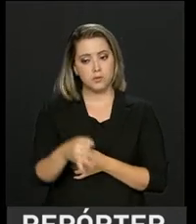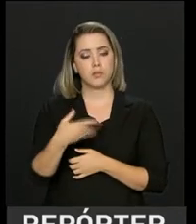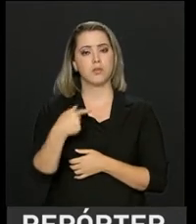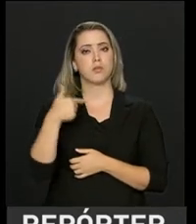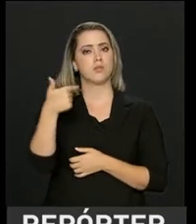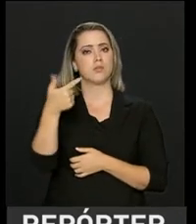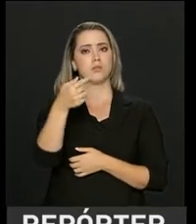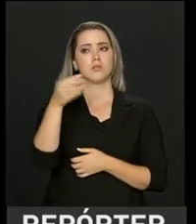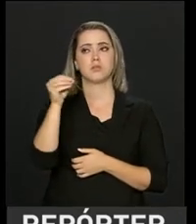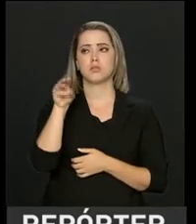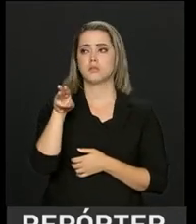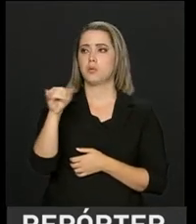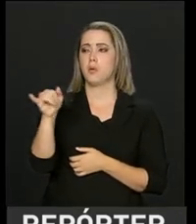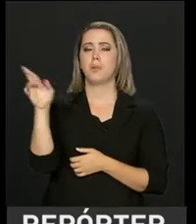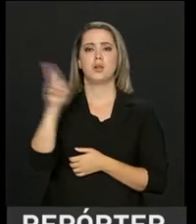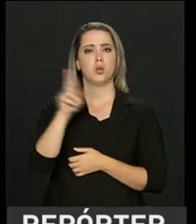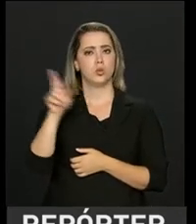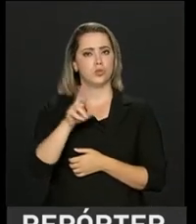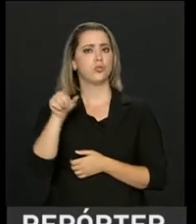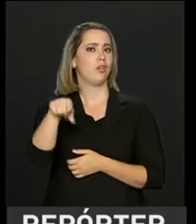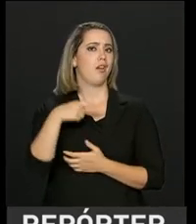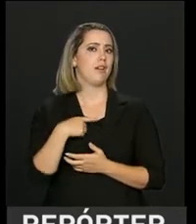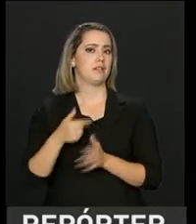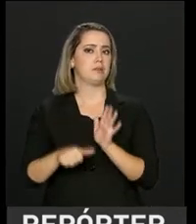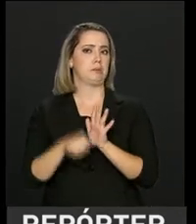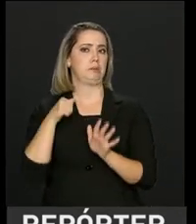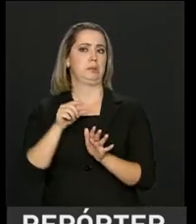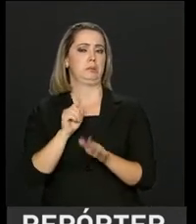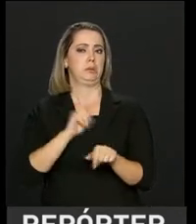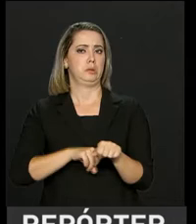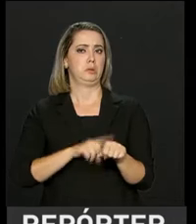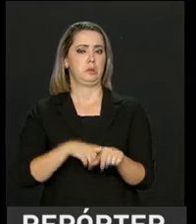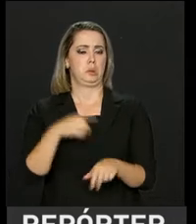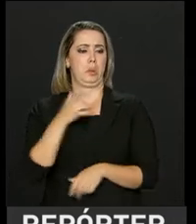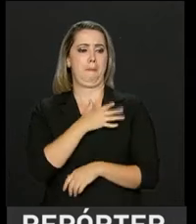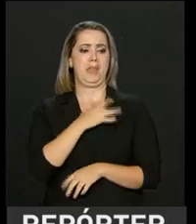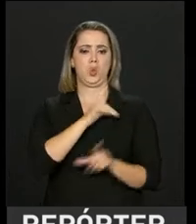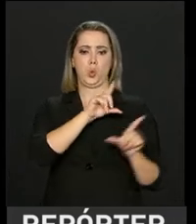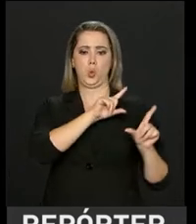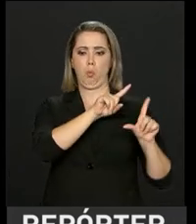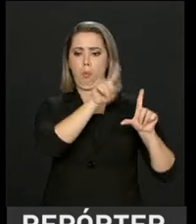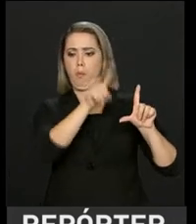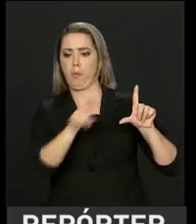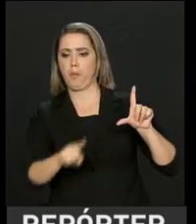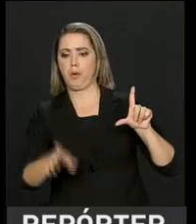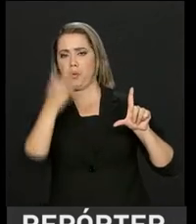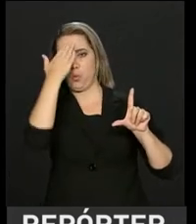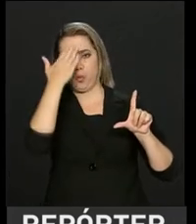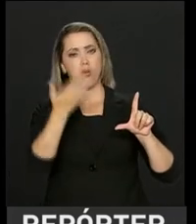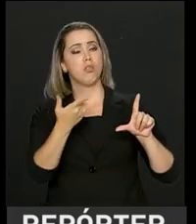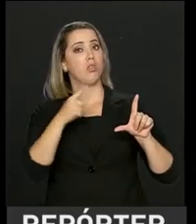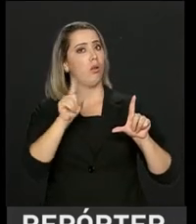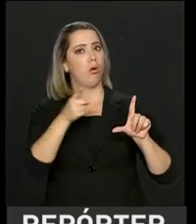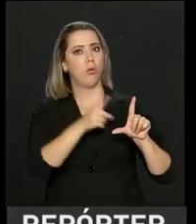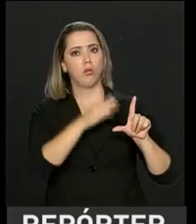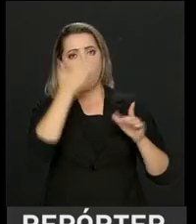confiança num primeiro momento alguns temeram que já caiu muito mais não subiu